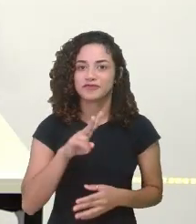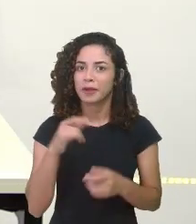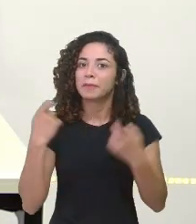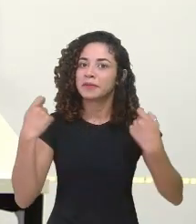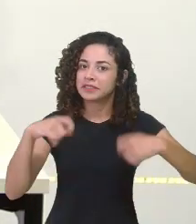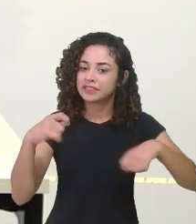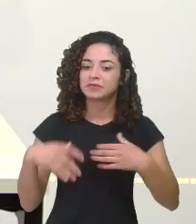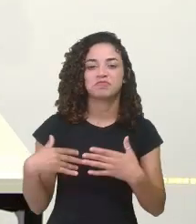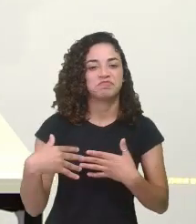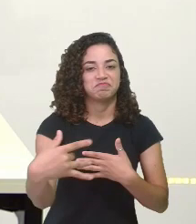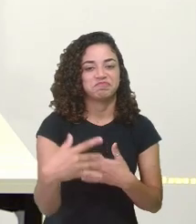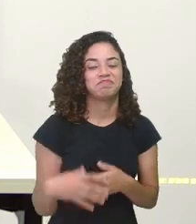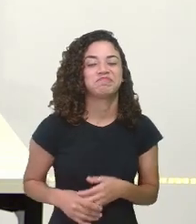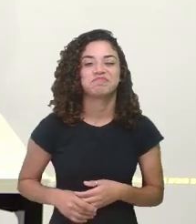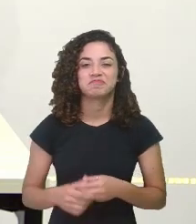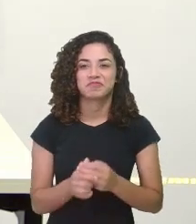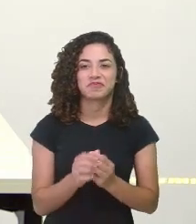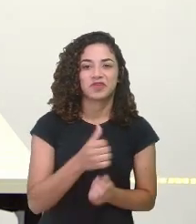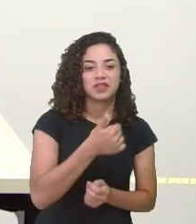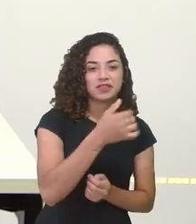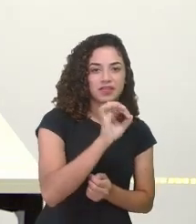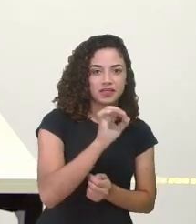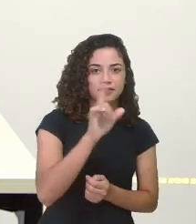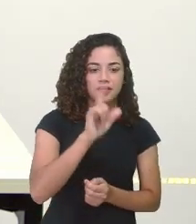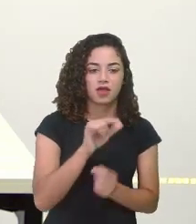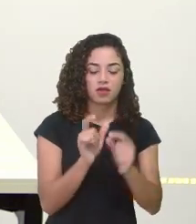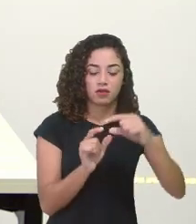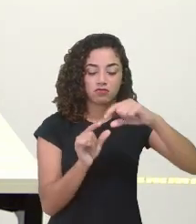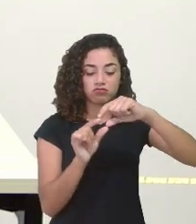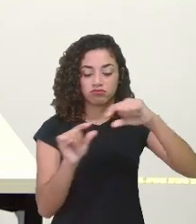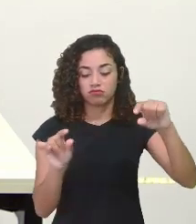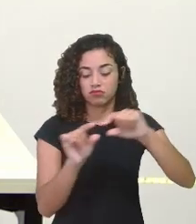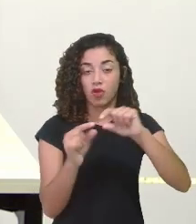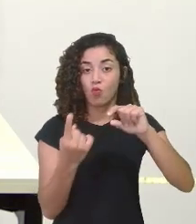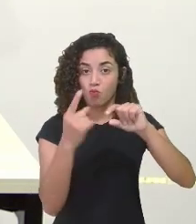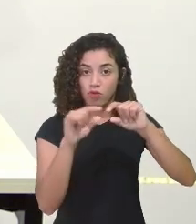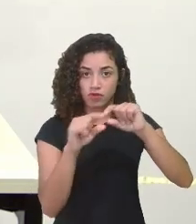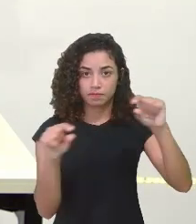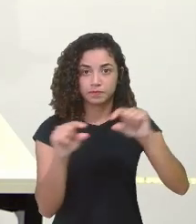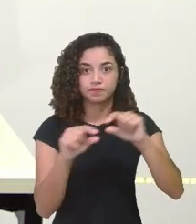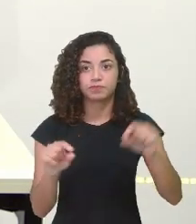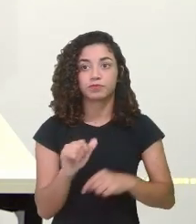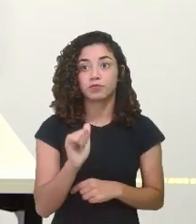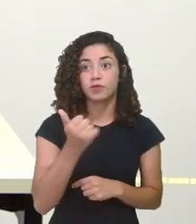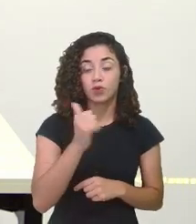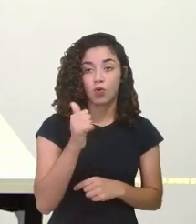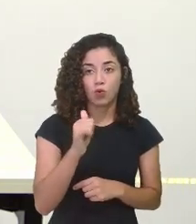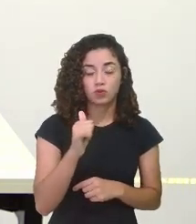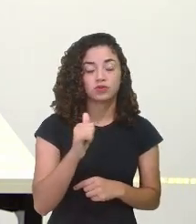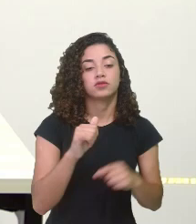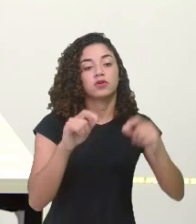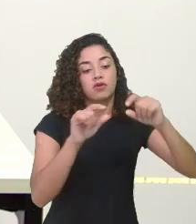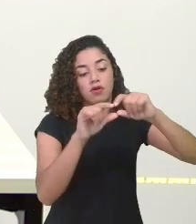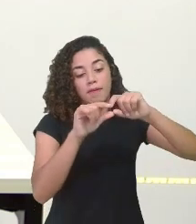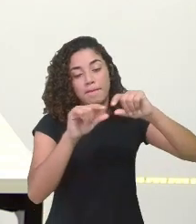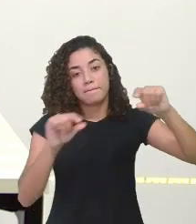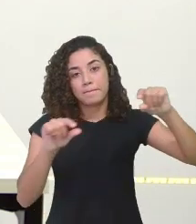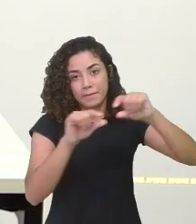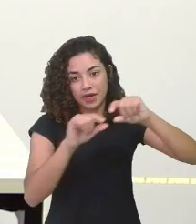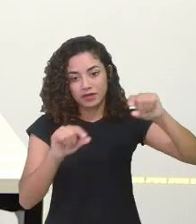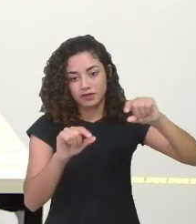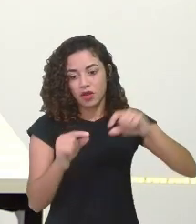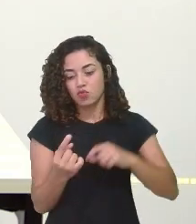bastante durante o ano. Então, 10, uma barrinha de material dourado. 11, uma barrinha e um